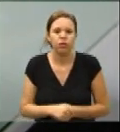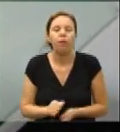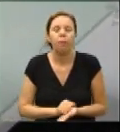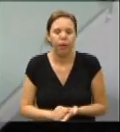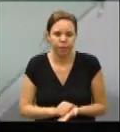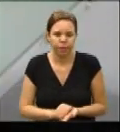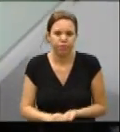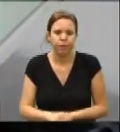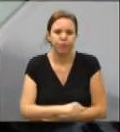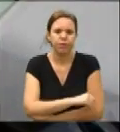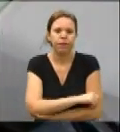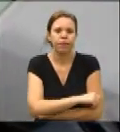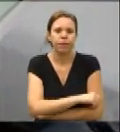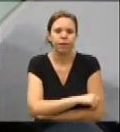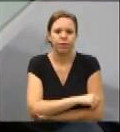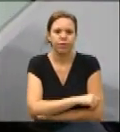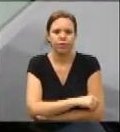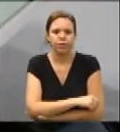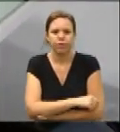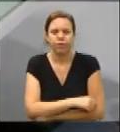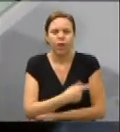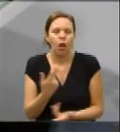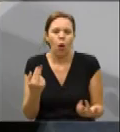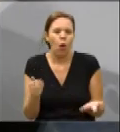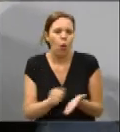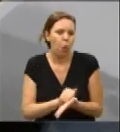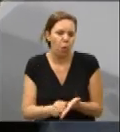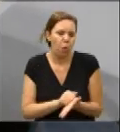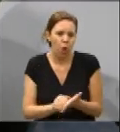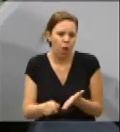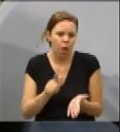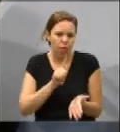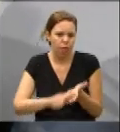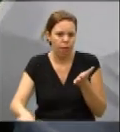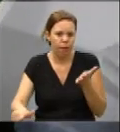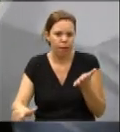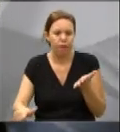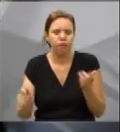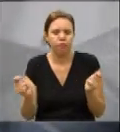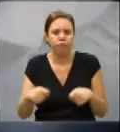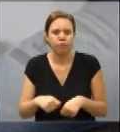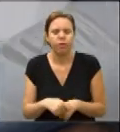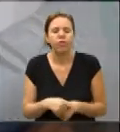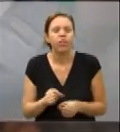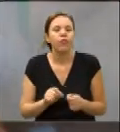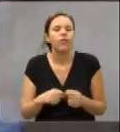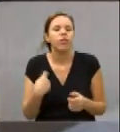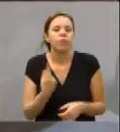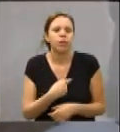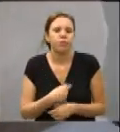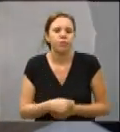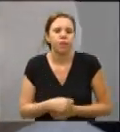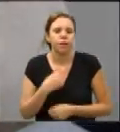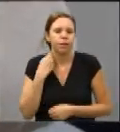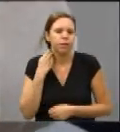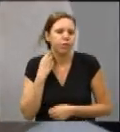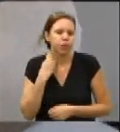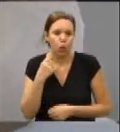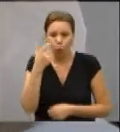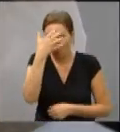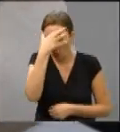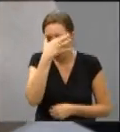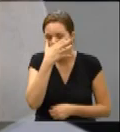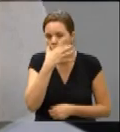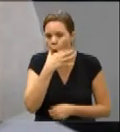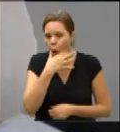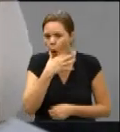apagar. Ela serve como uma borracha normal mesmo. O que você vai fazer pra gente então? Então eu vou fazer o rosto do Batman